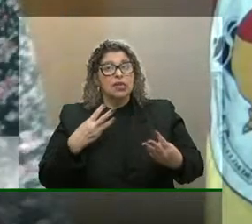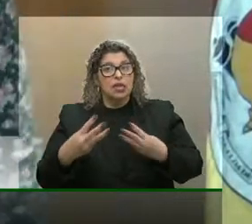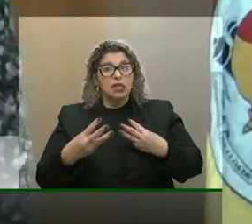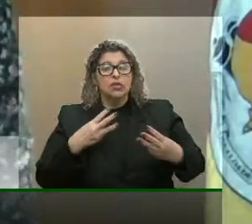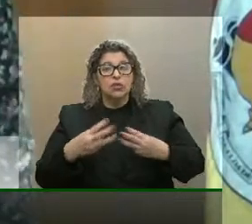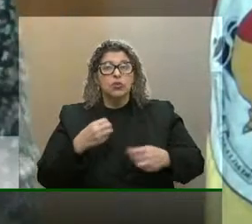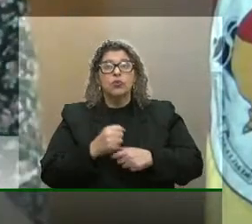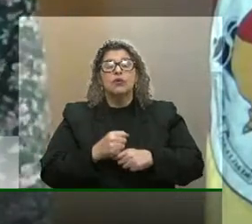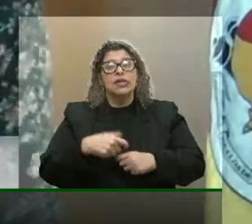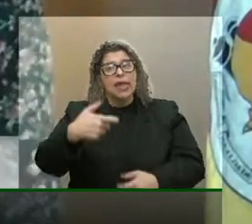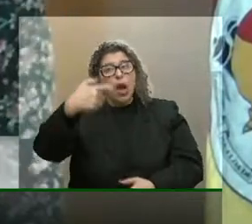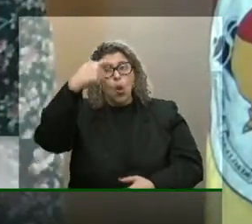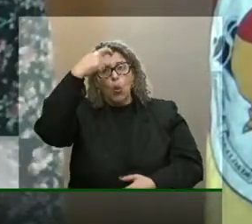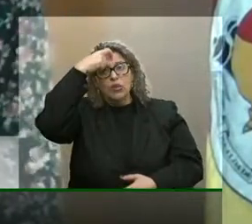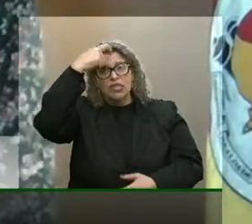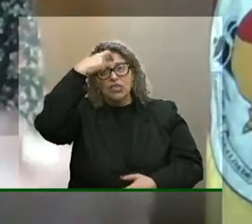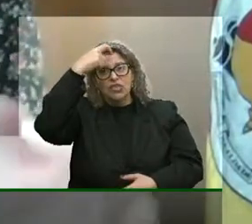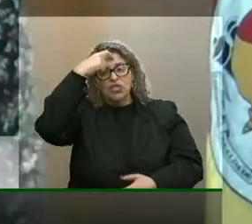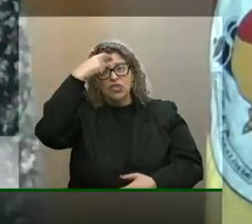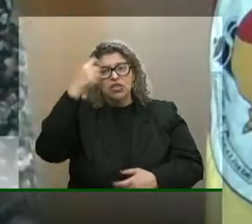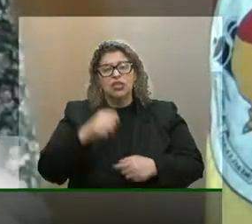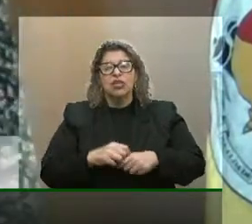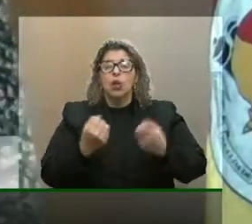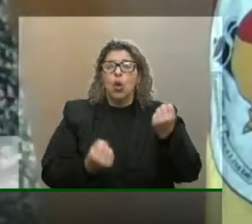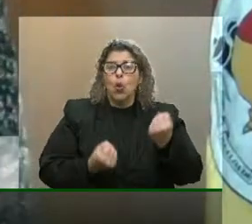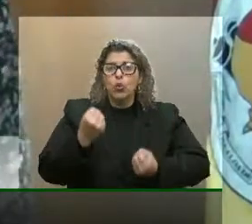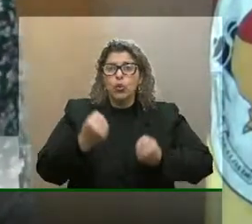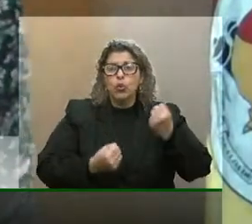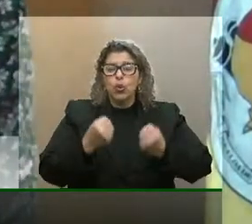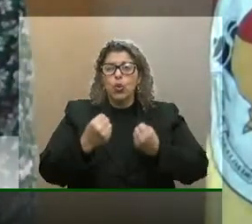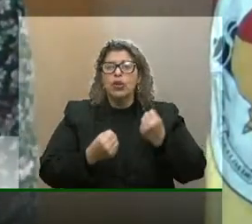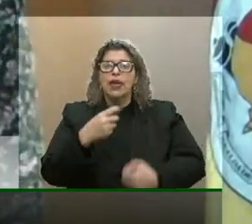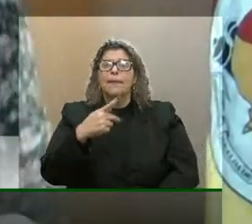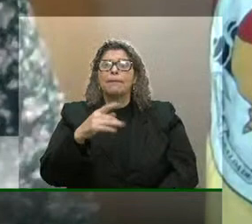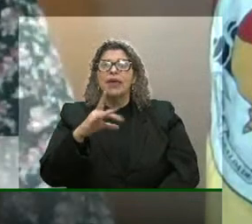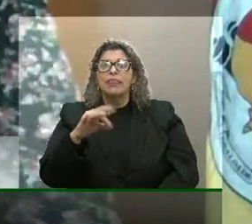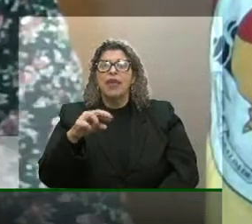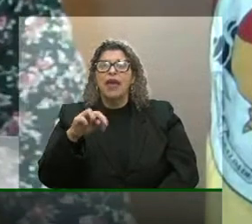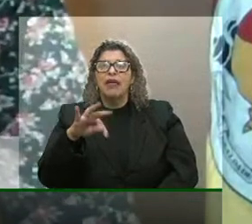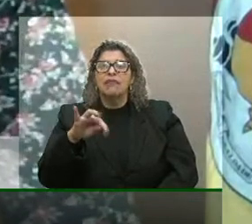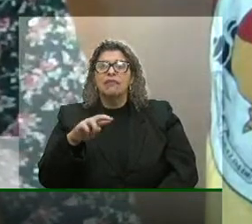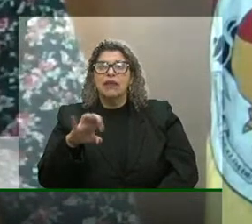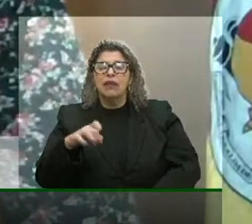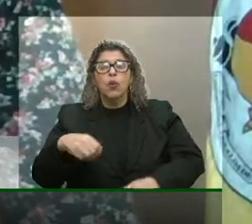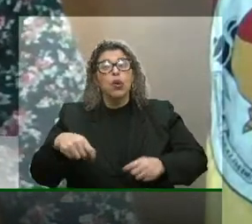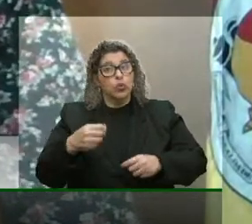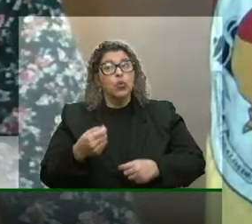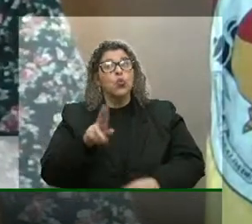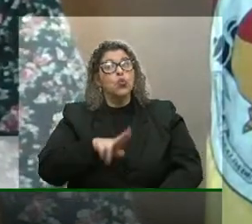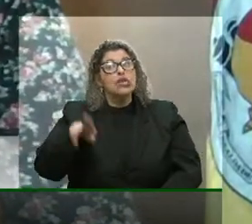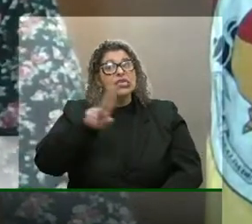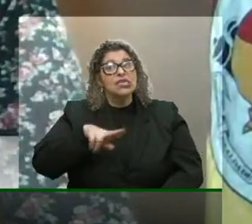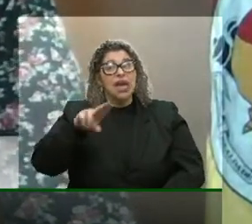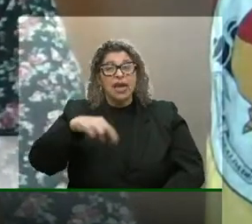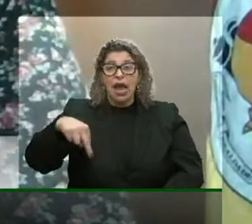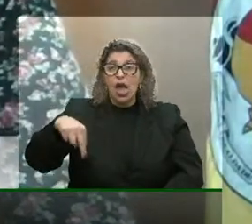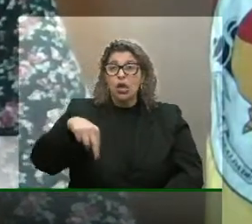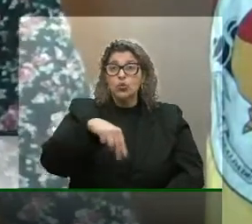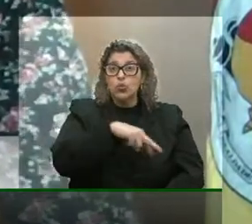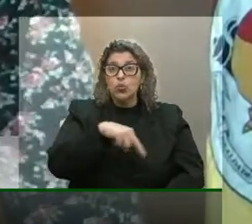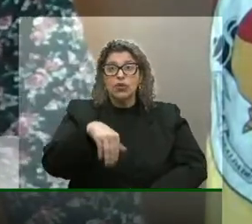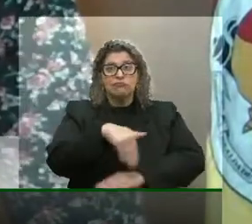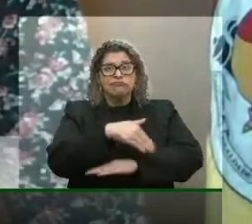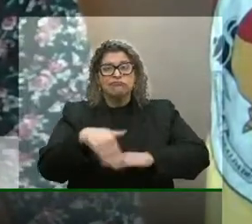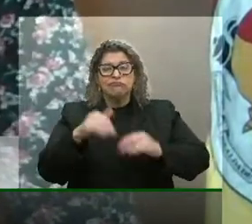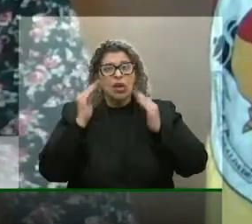sentido da conscientização de condutores e pedestres para que, ao ingressarem nas vias, o façam